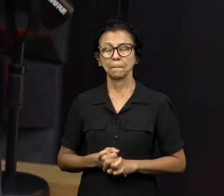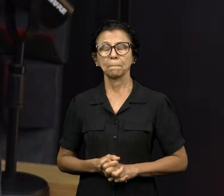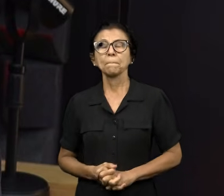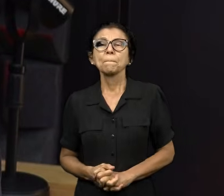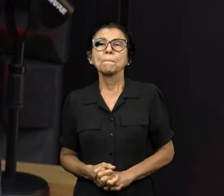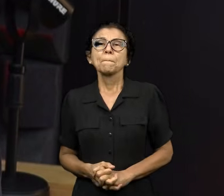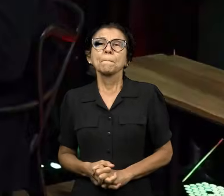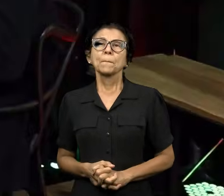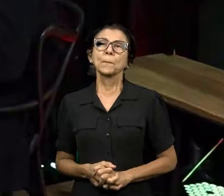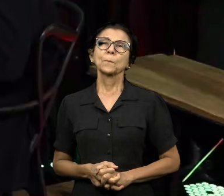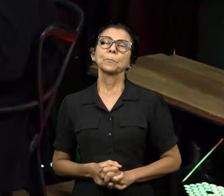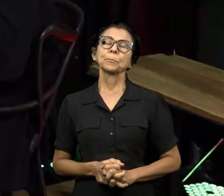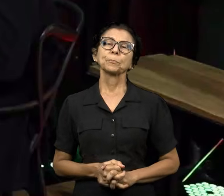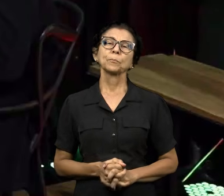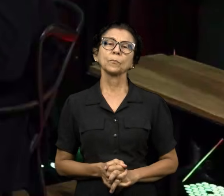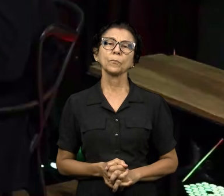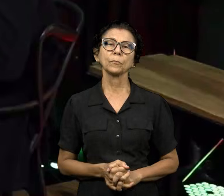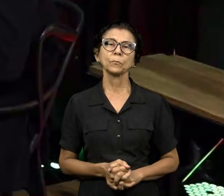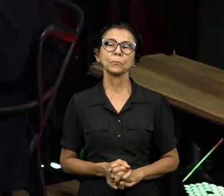nós iniciarmos,